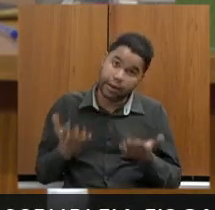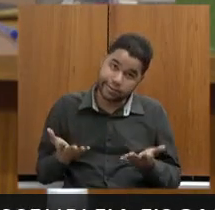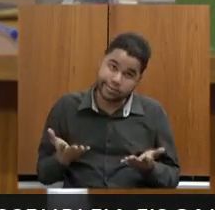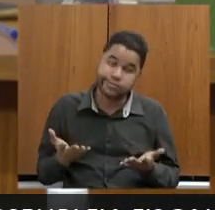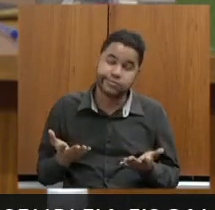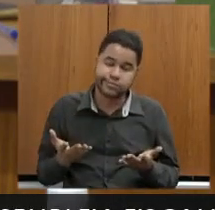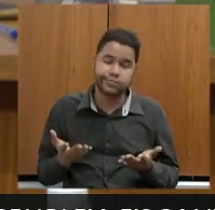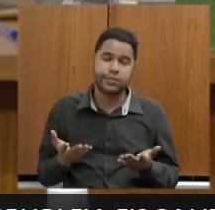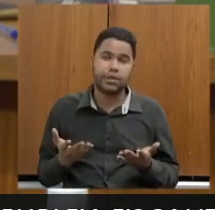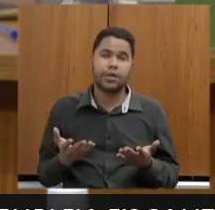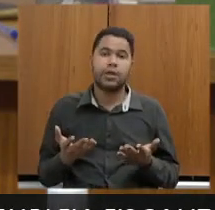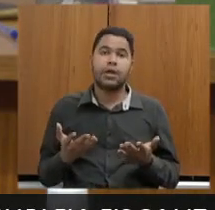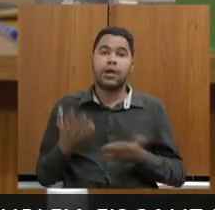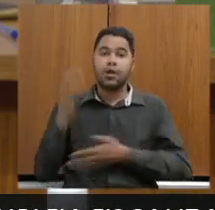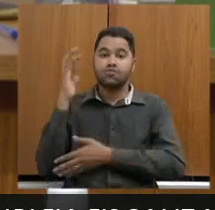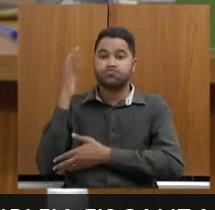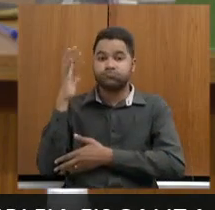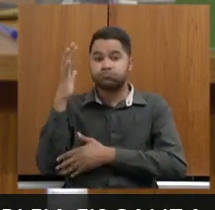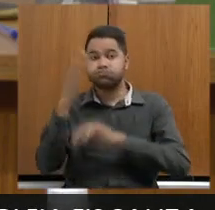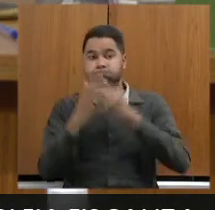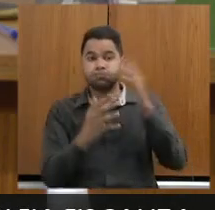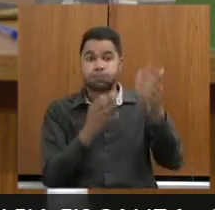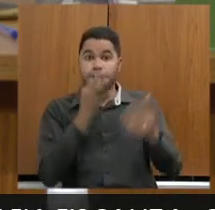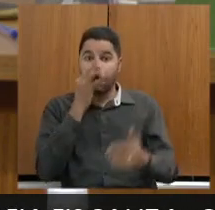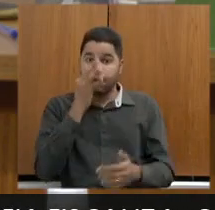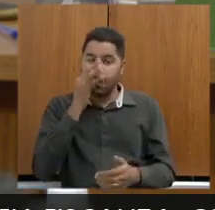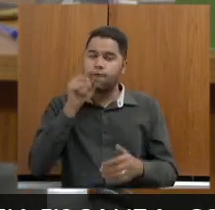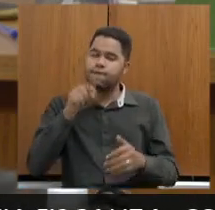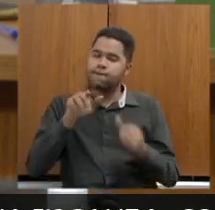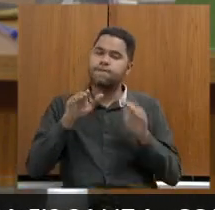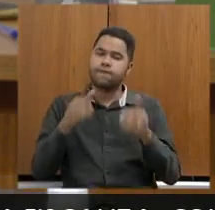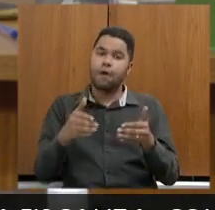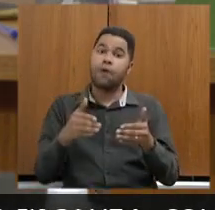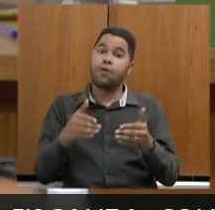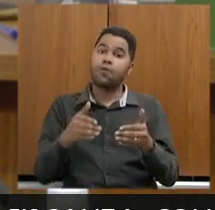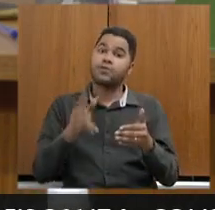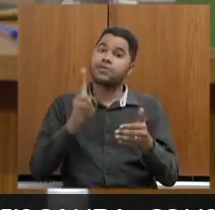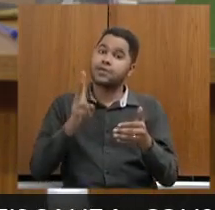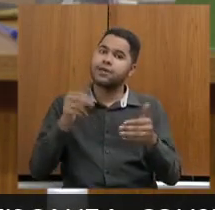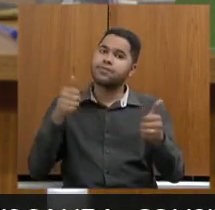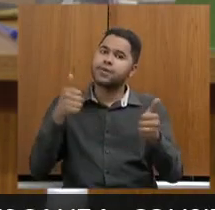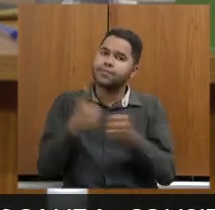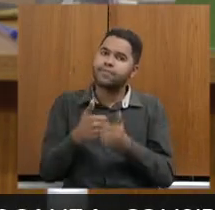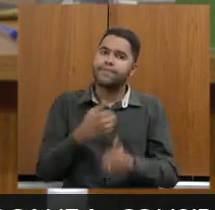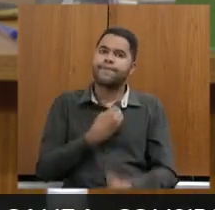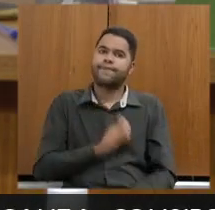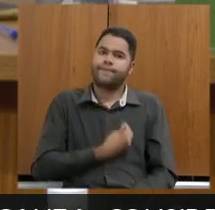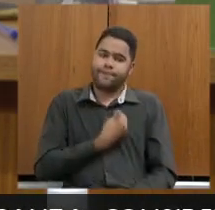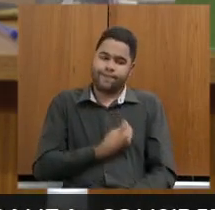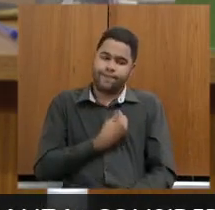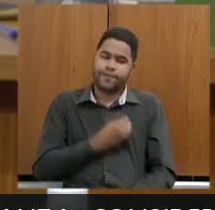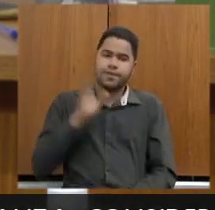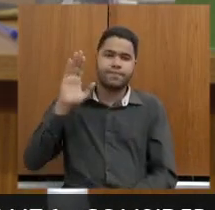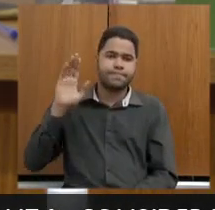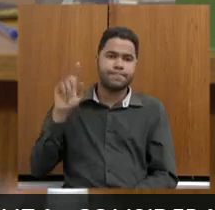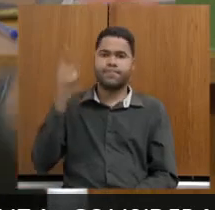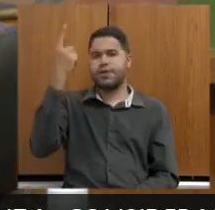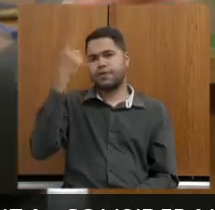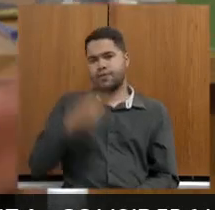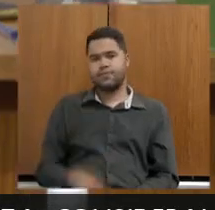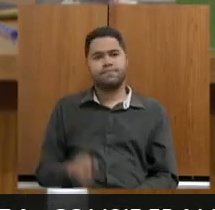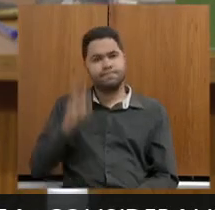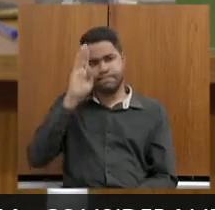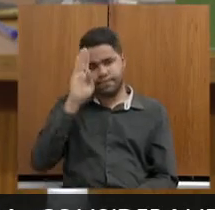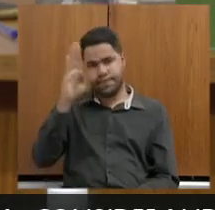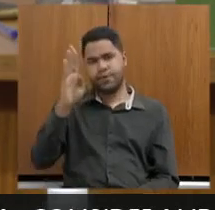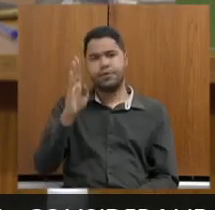então incêndio Florestal em alguns momentos precisa ser priorizado sempre com a vida em primeiro lugar e é por